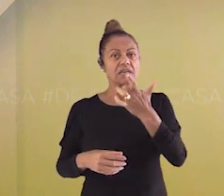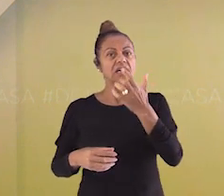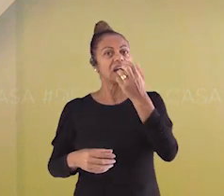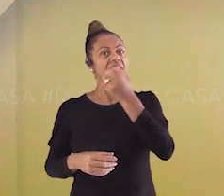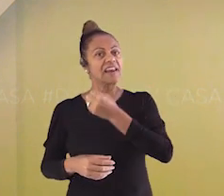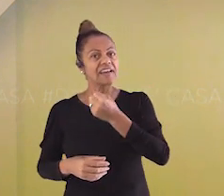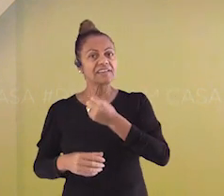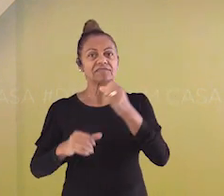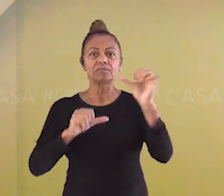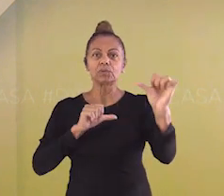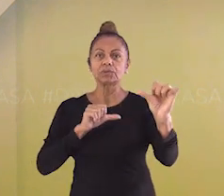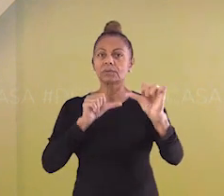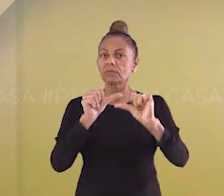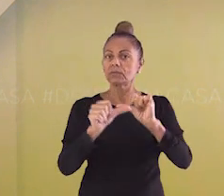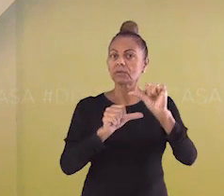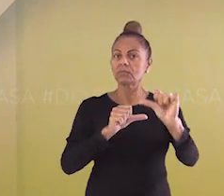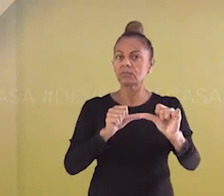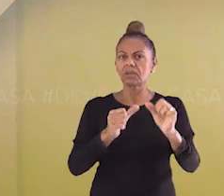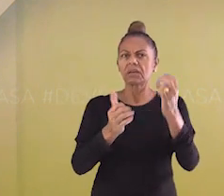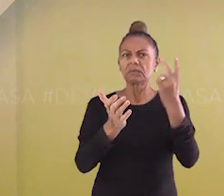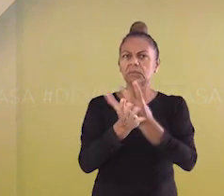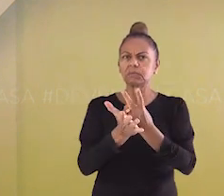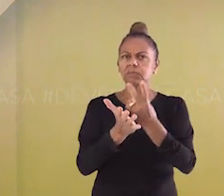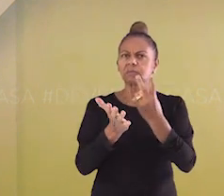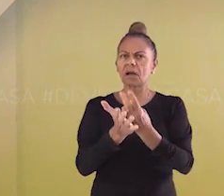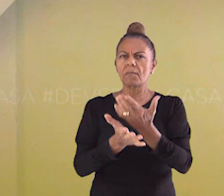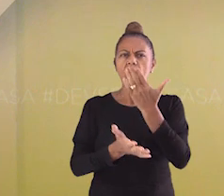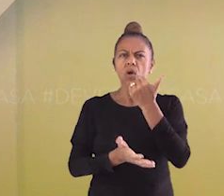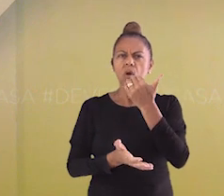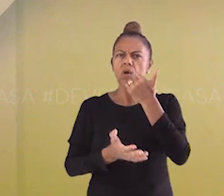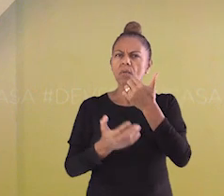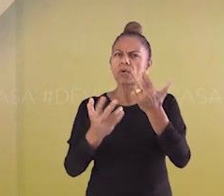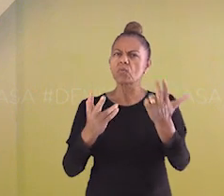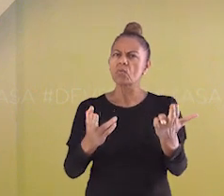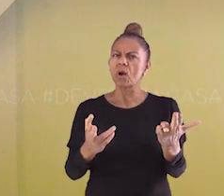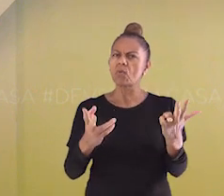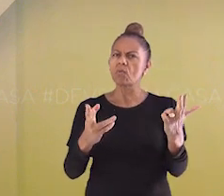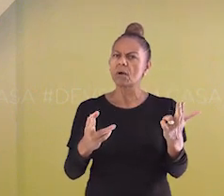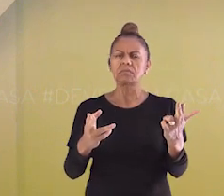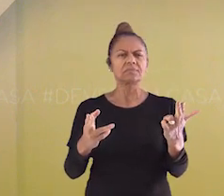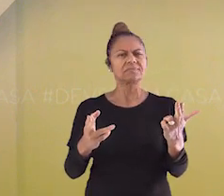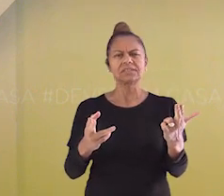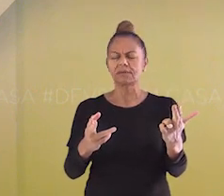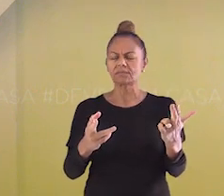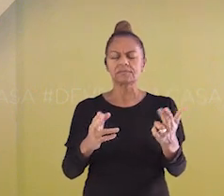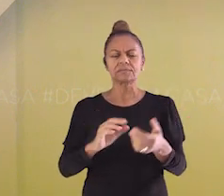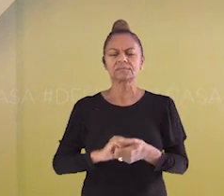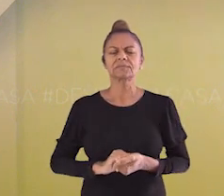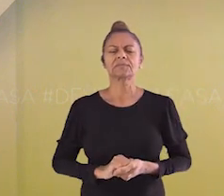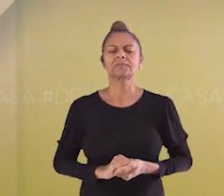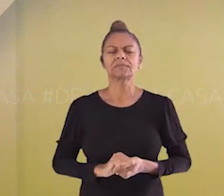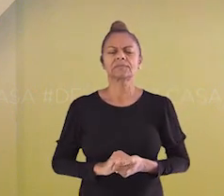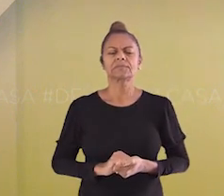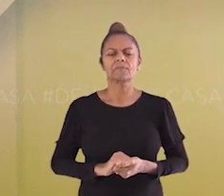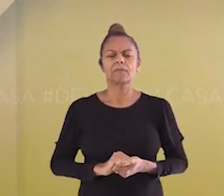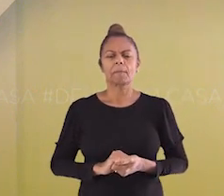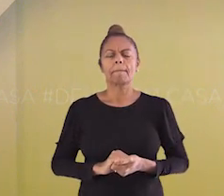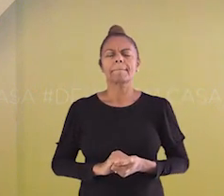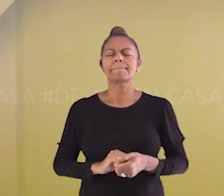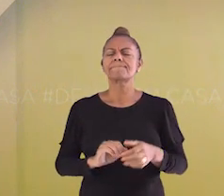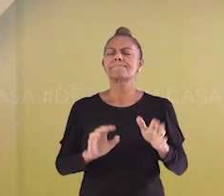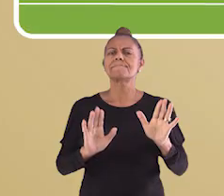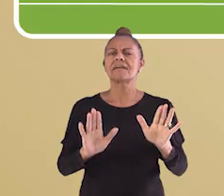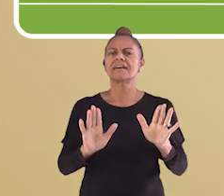importante é que a alimentação seja nutritiva, mas você pode ir variando, não precisa comer sempre o mesmo alimento, Do mesmo jeito que você não precisa comer todos os